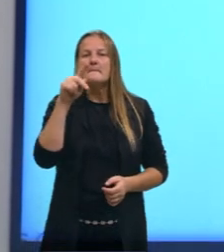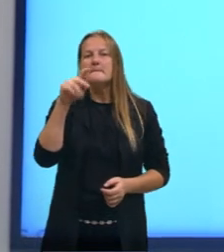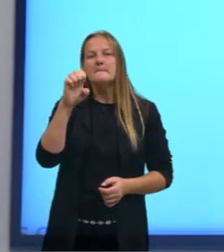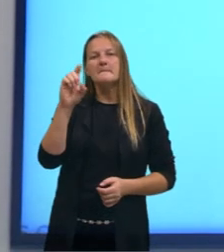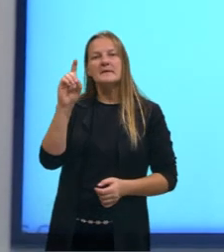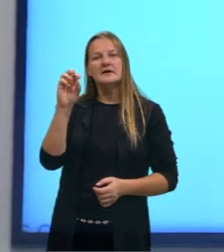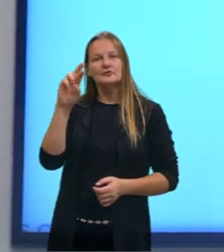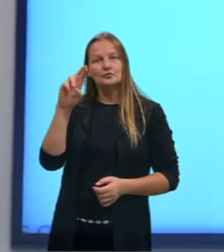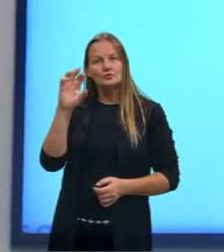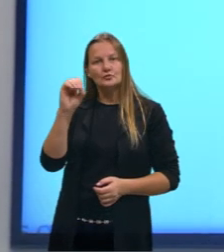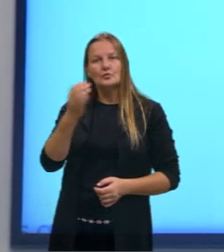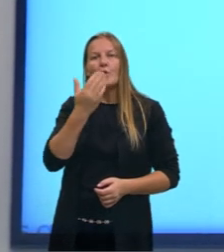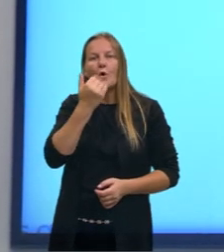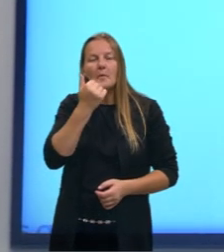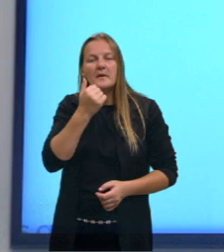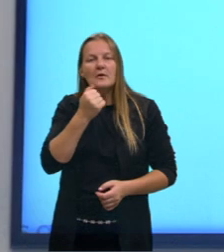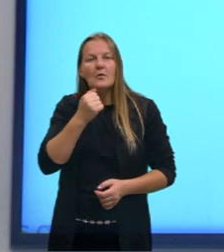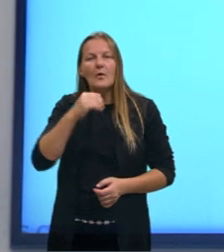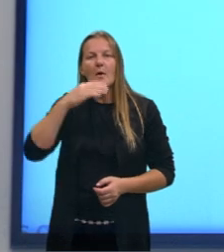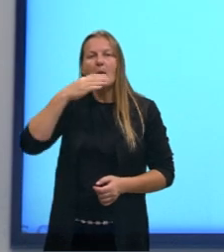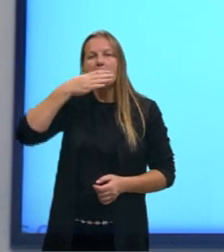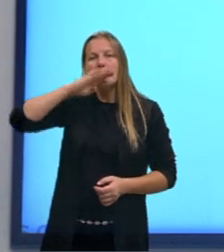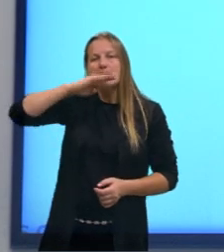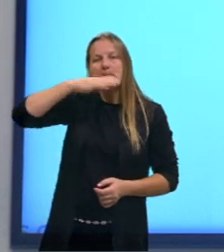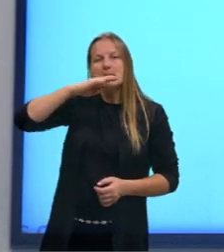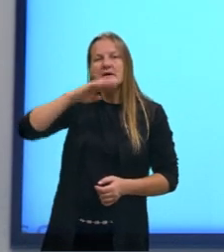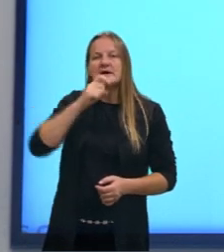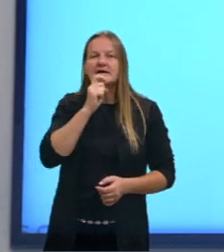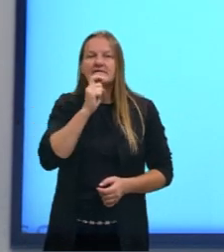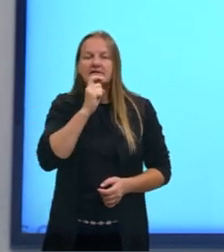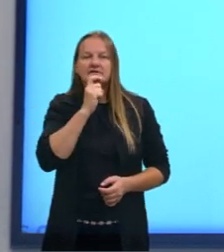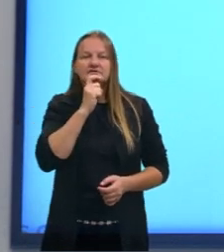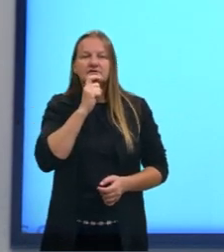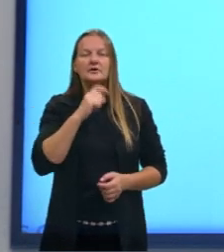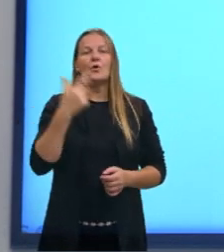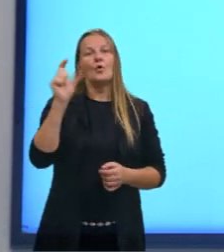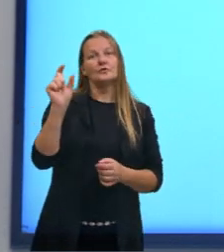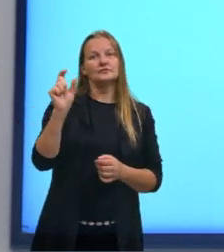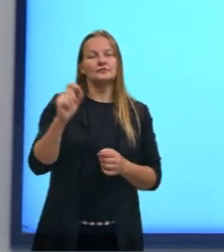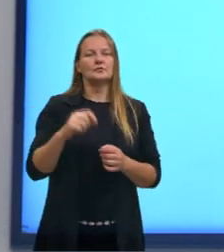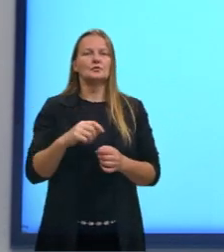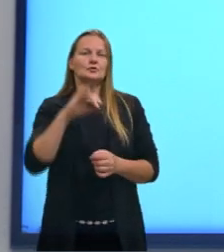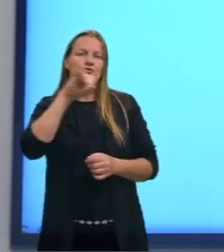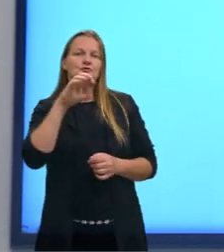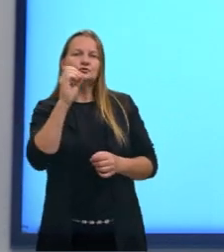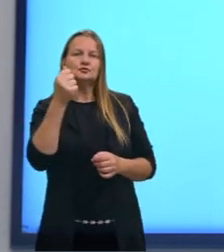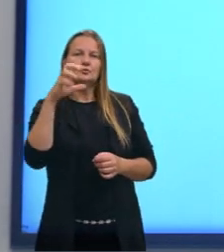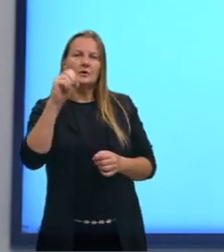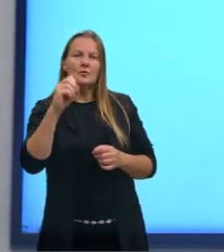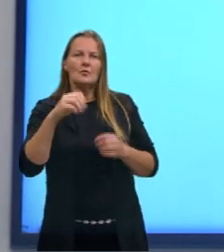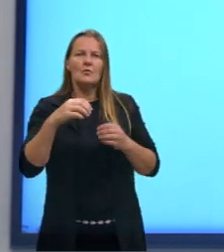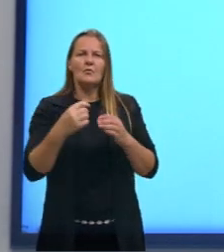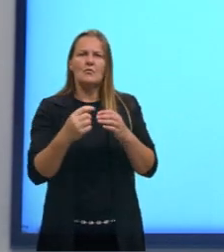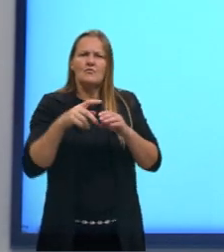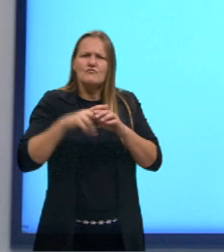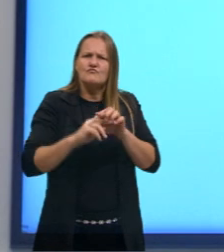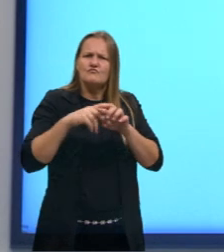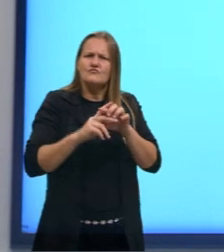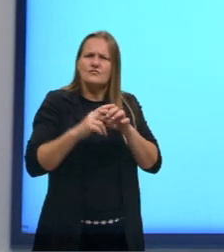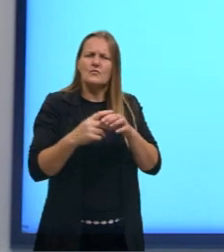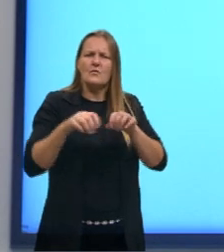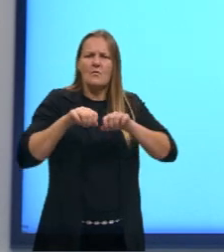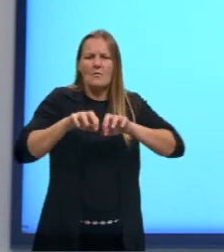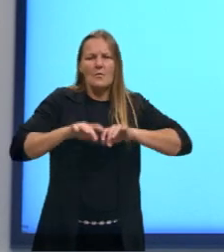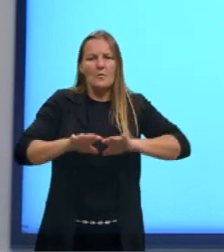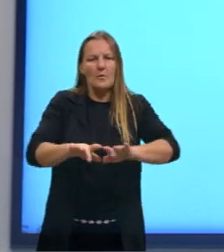manga Verde bom e no segundo João consertou a manga da camiseta na máquina de costura